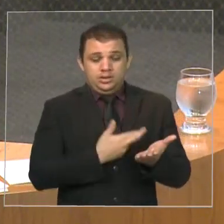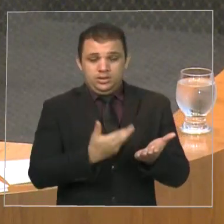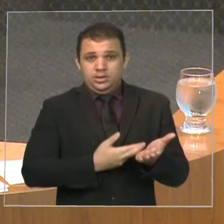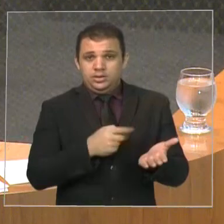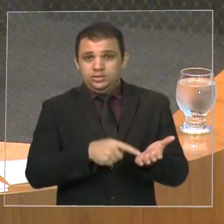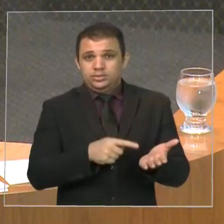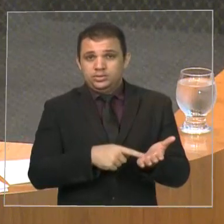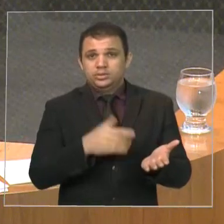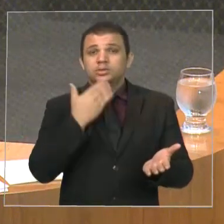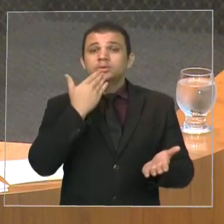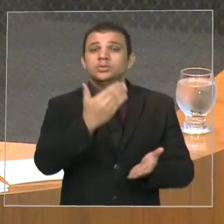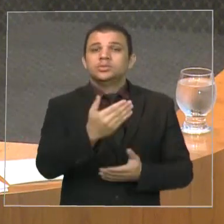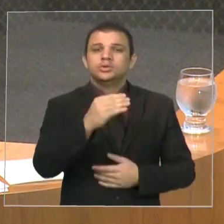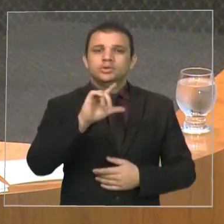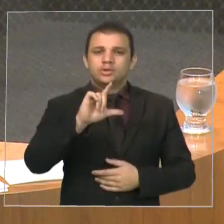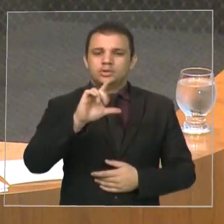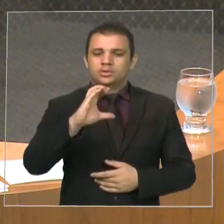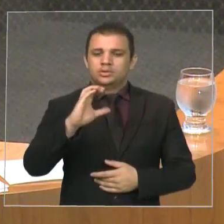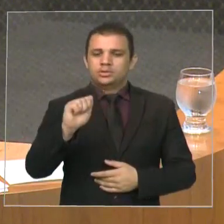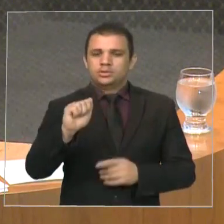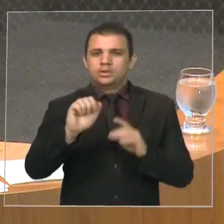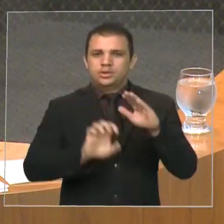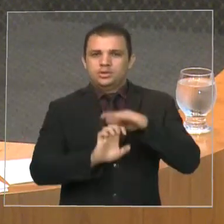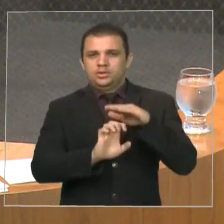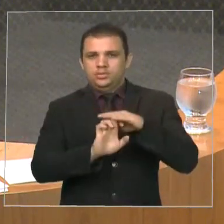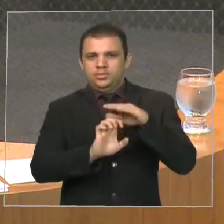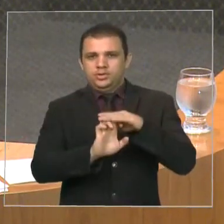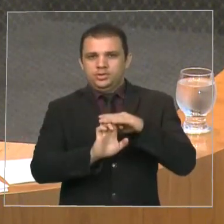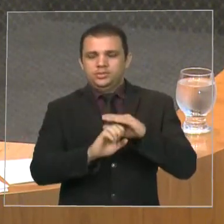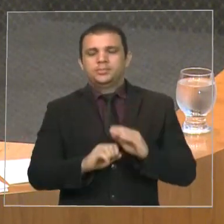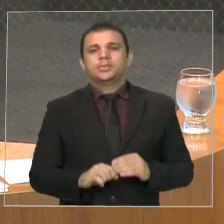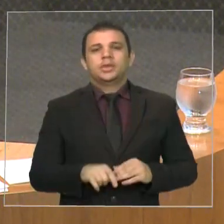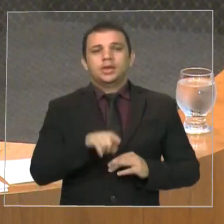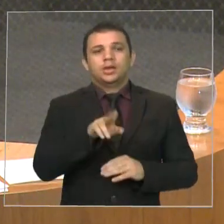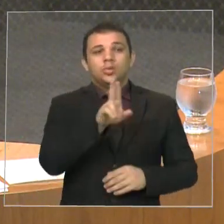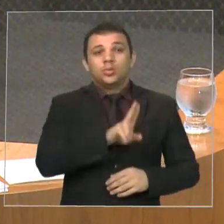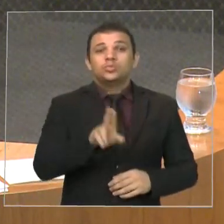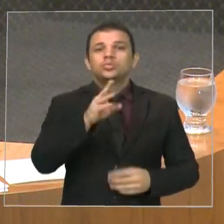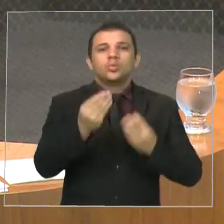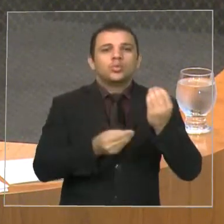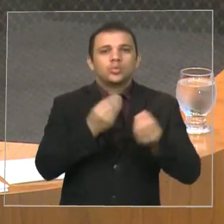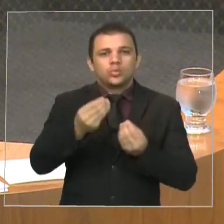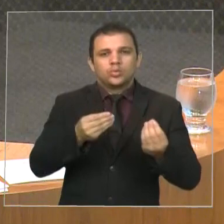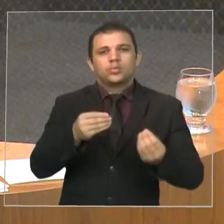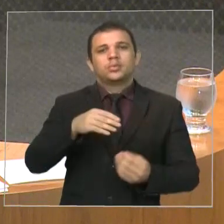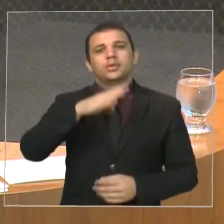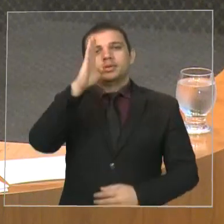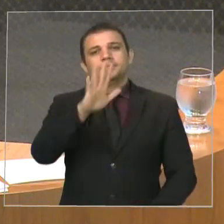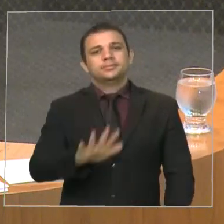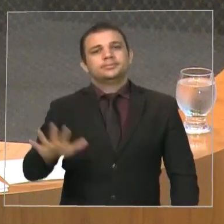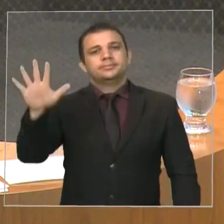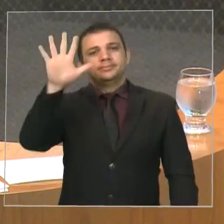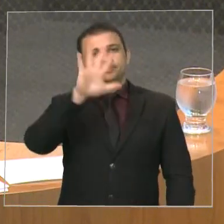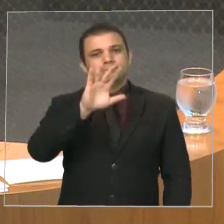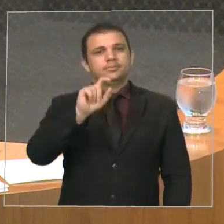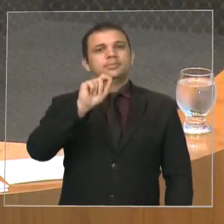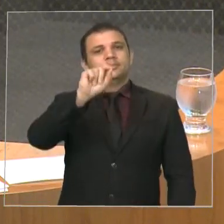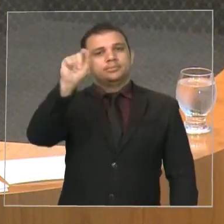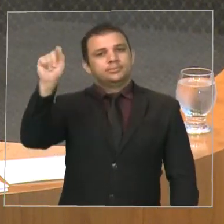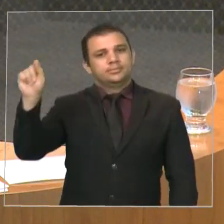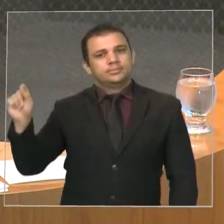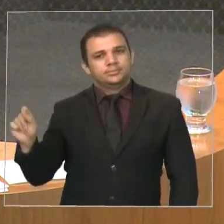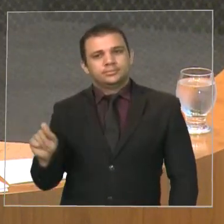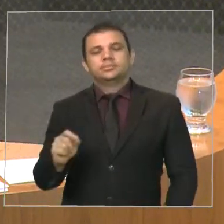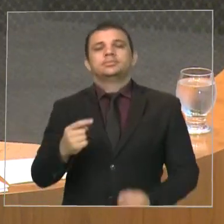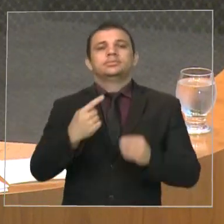da LCA Consultores e usaram como base na pesquisa nacional por amostras de domicílios